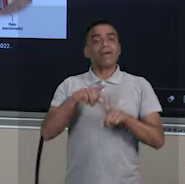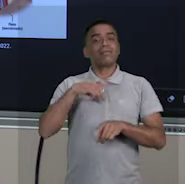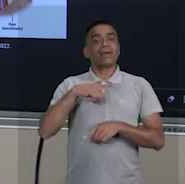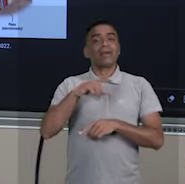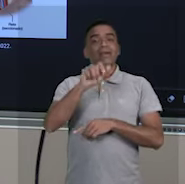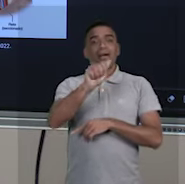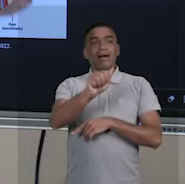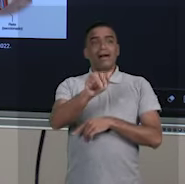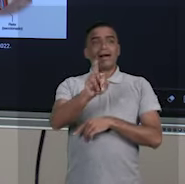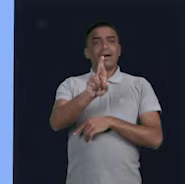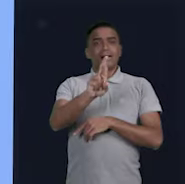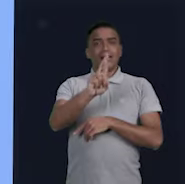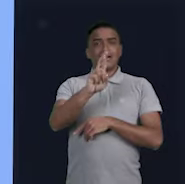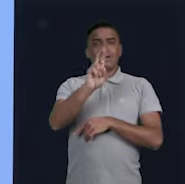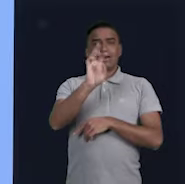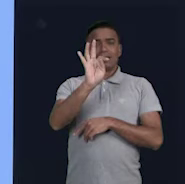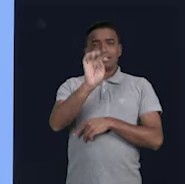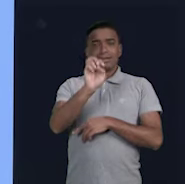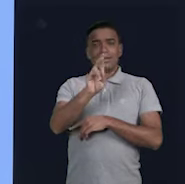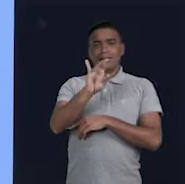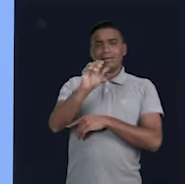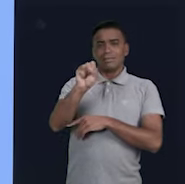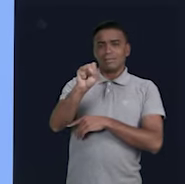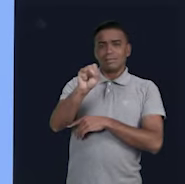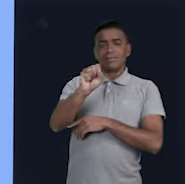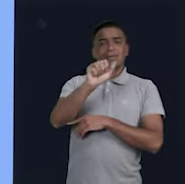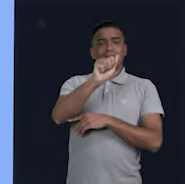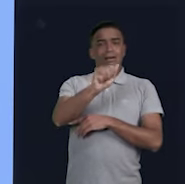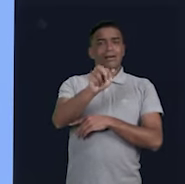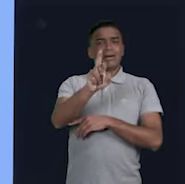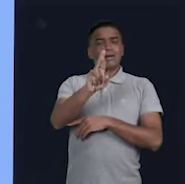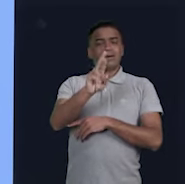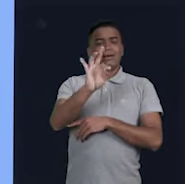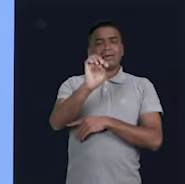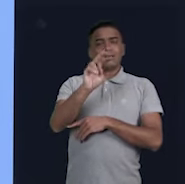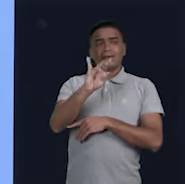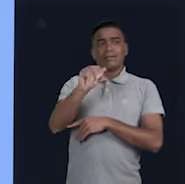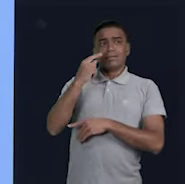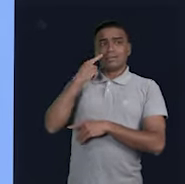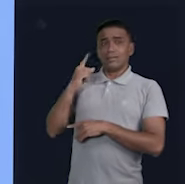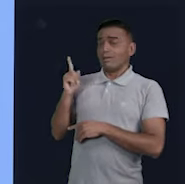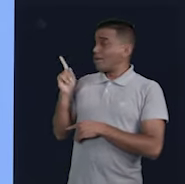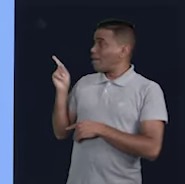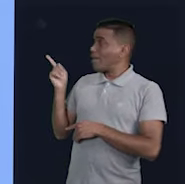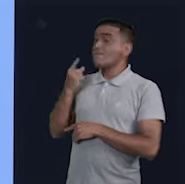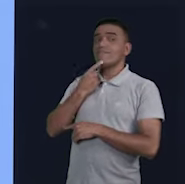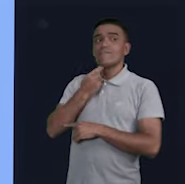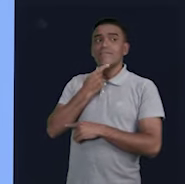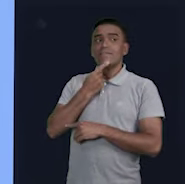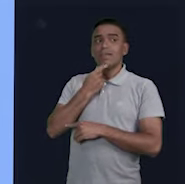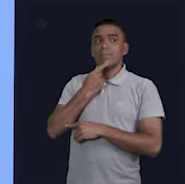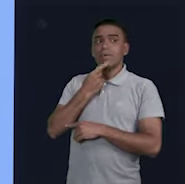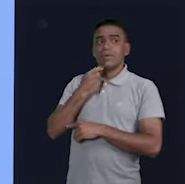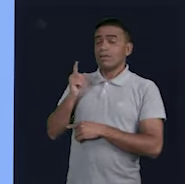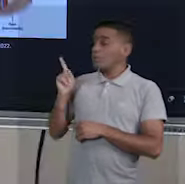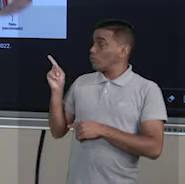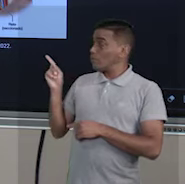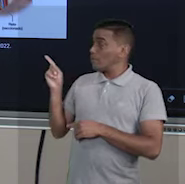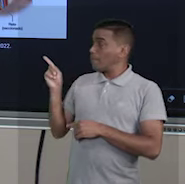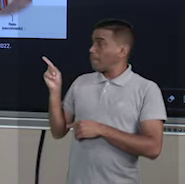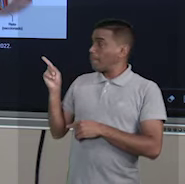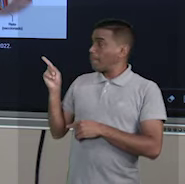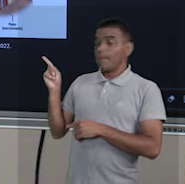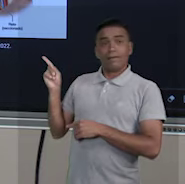que são essas aqui representadas em vermelho, aqui a artéria aorta, que vai levar, né,